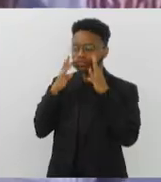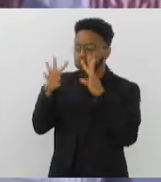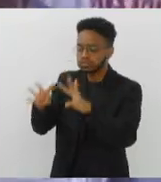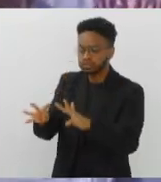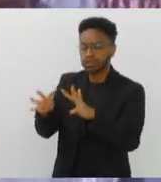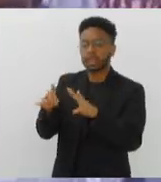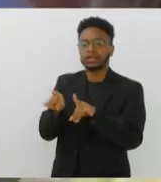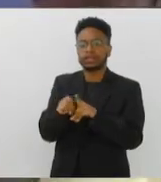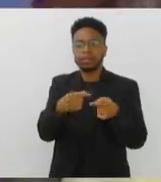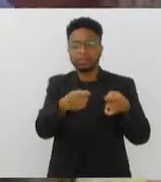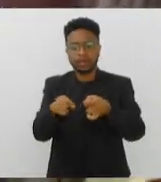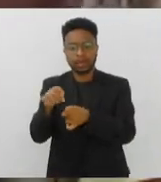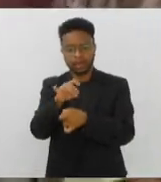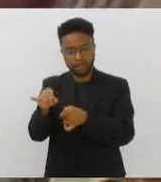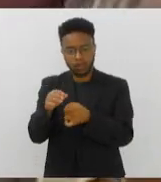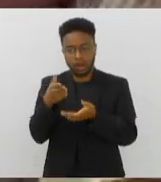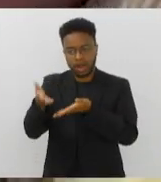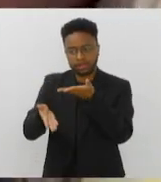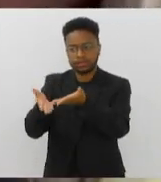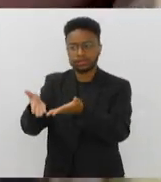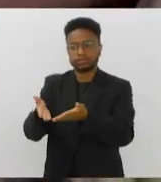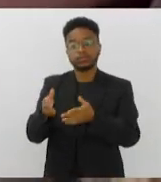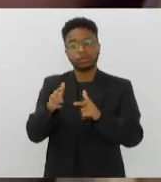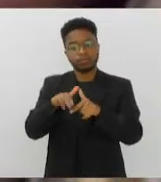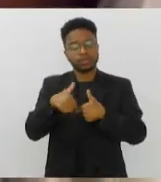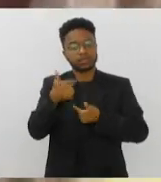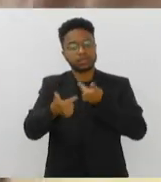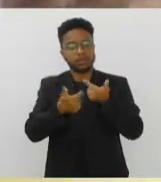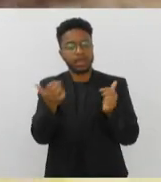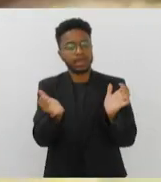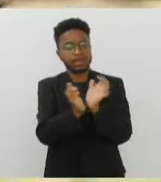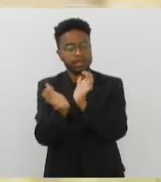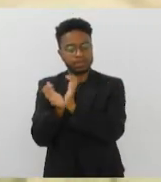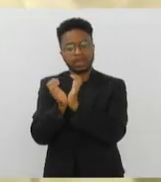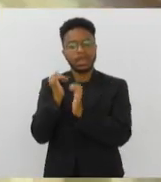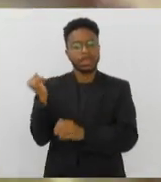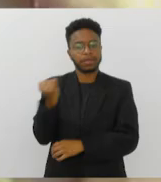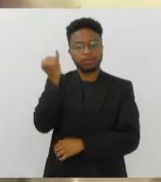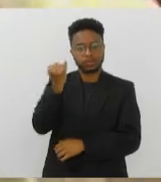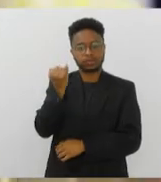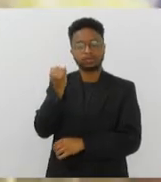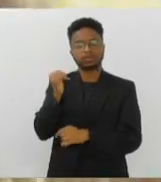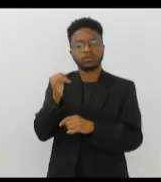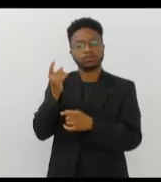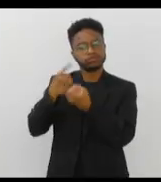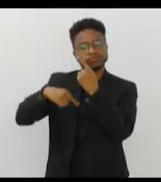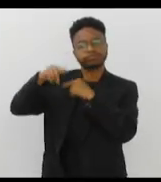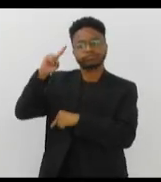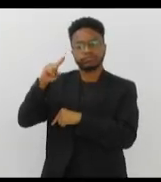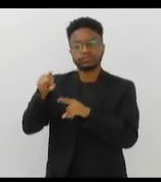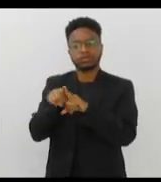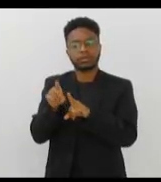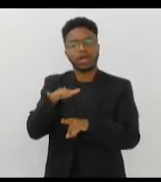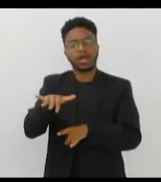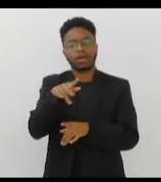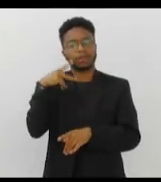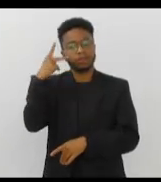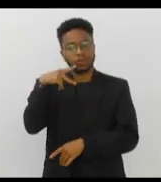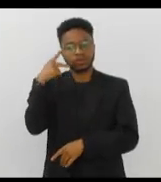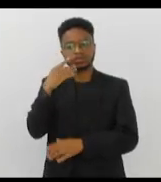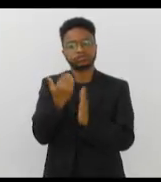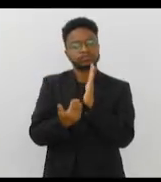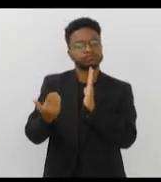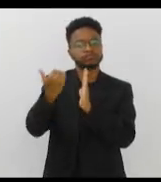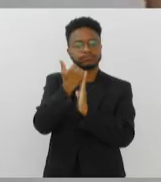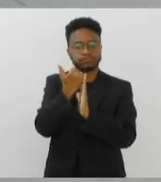atendida. Assim como o trabalho em equipe é essencial para o sucesso em qualquer campo, no contexto político ele se torna